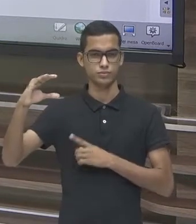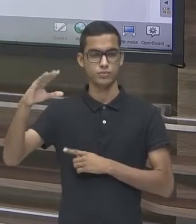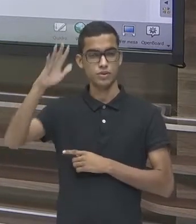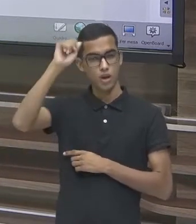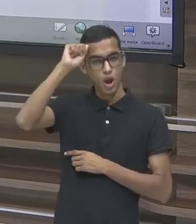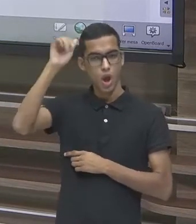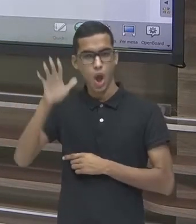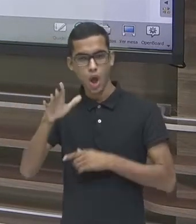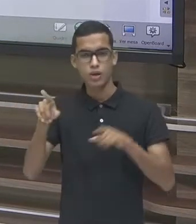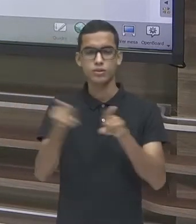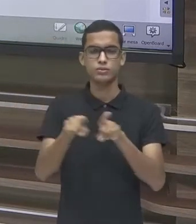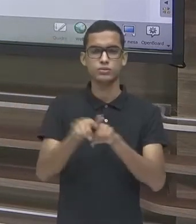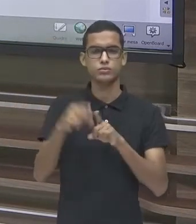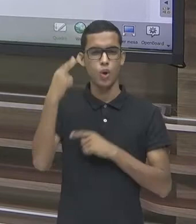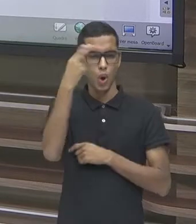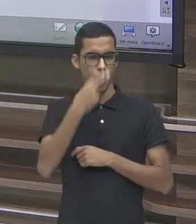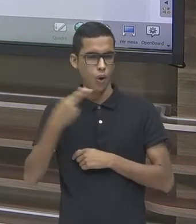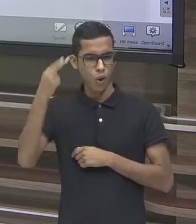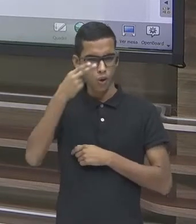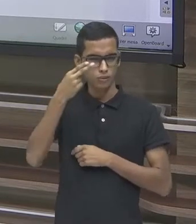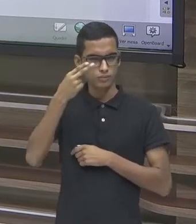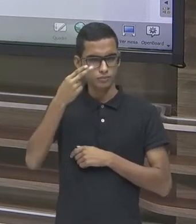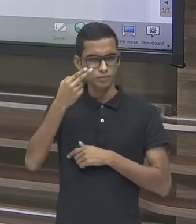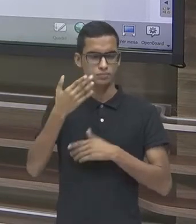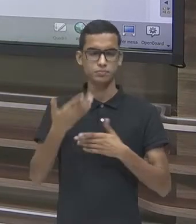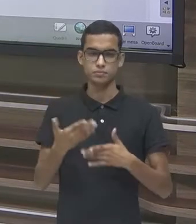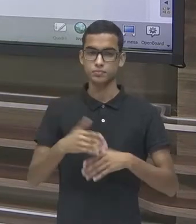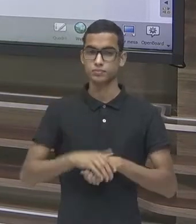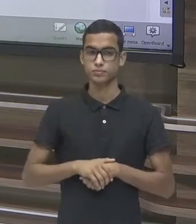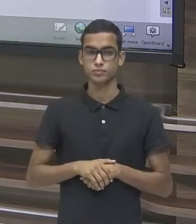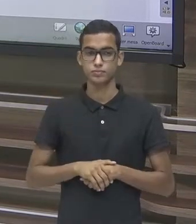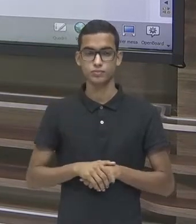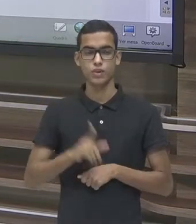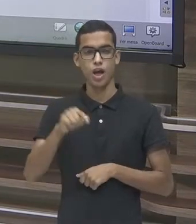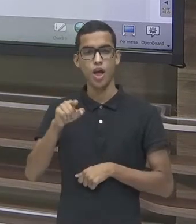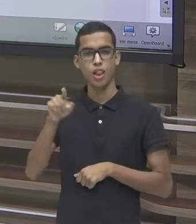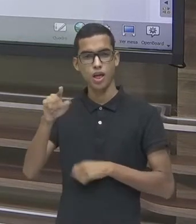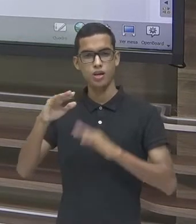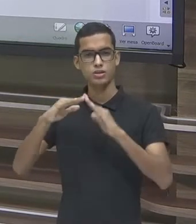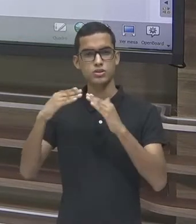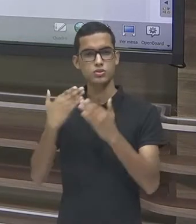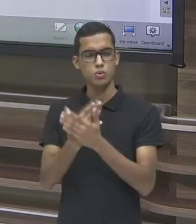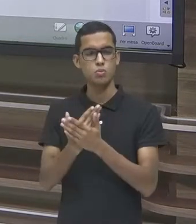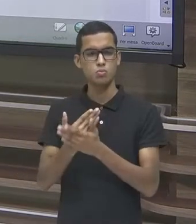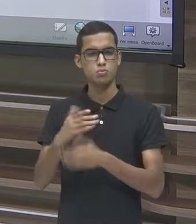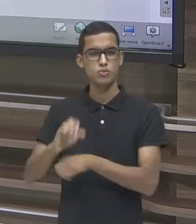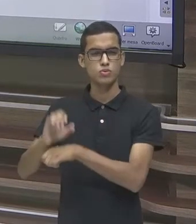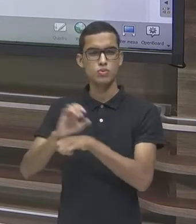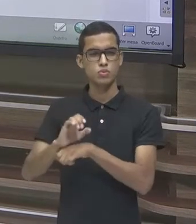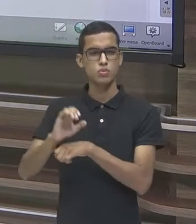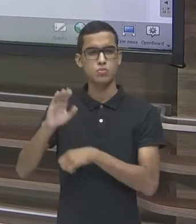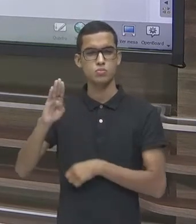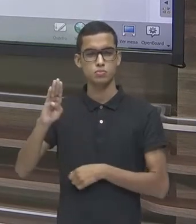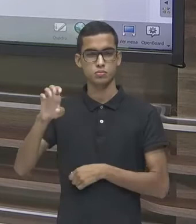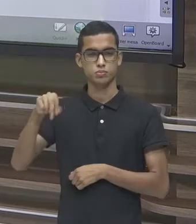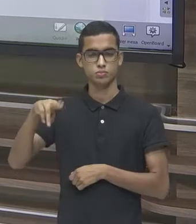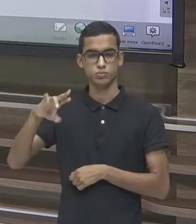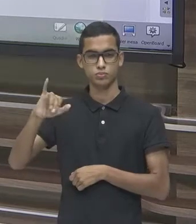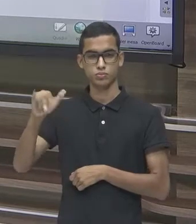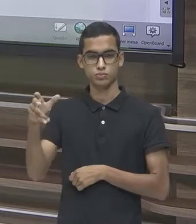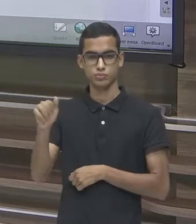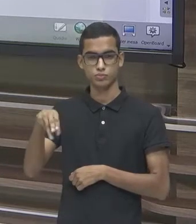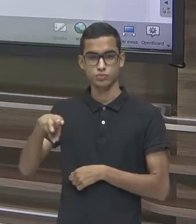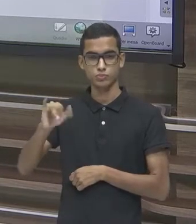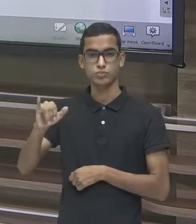do Havaí. Né? E o Roger, ele é da Escola Estadual Benjamin Magalhães Brandão. Obrigada pela